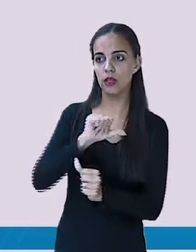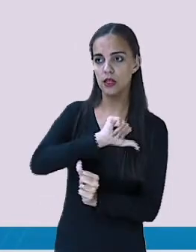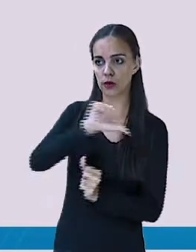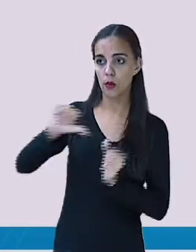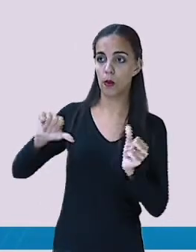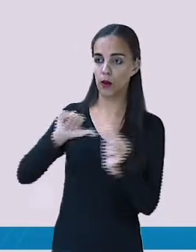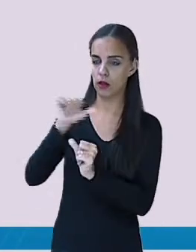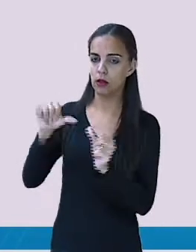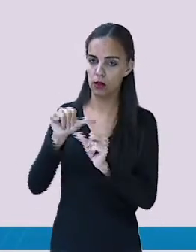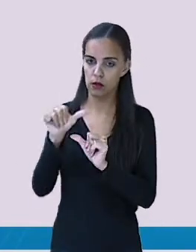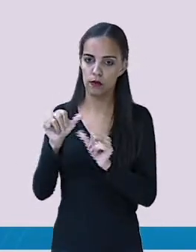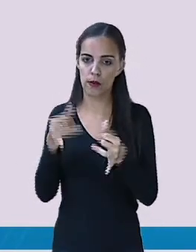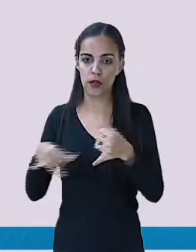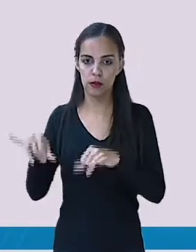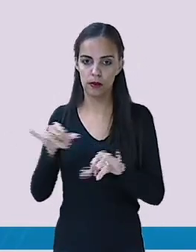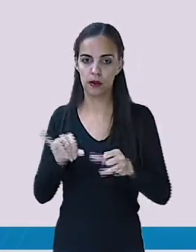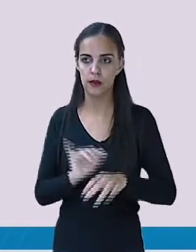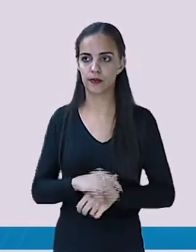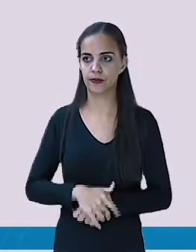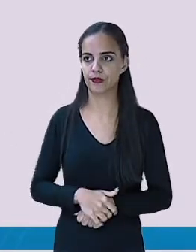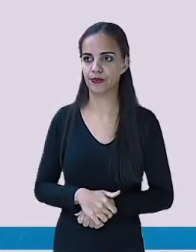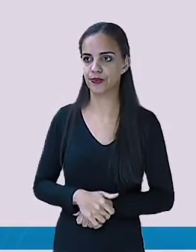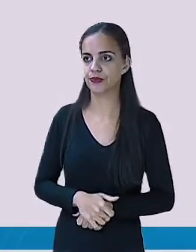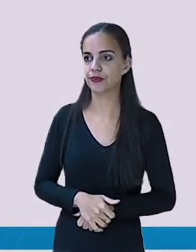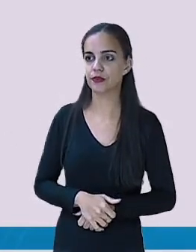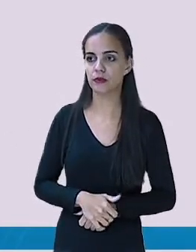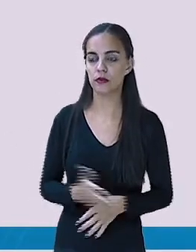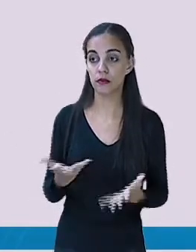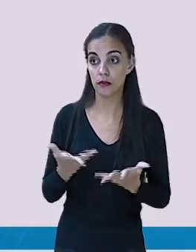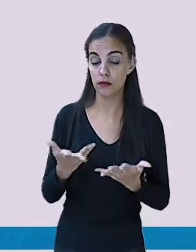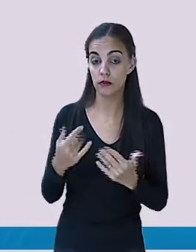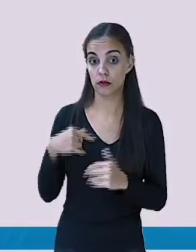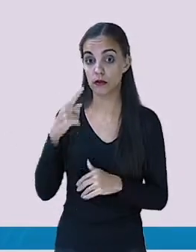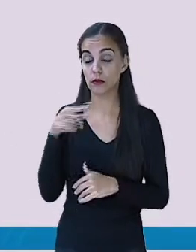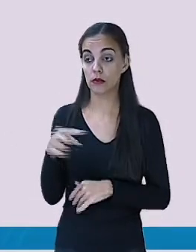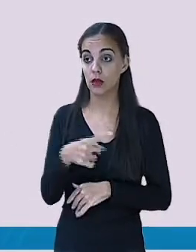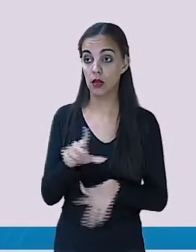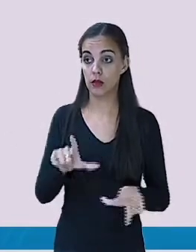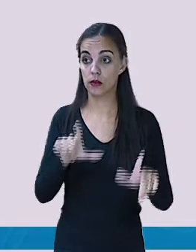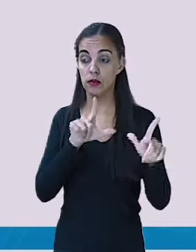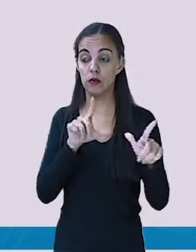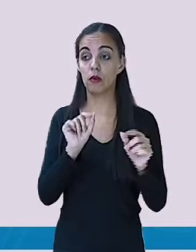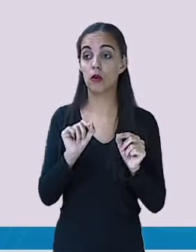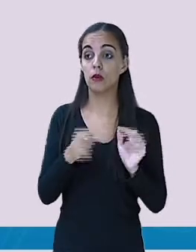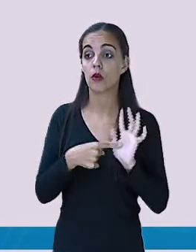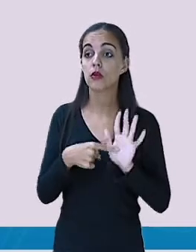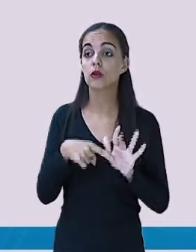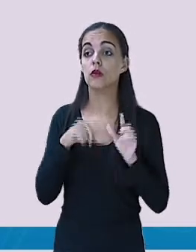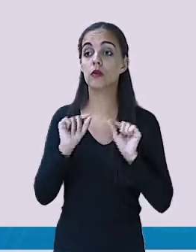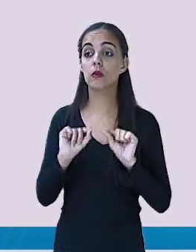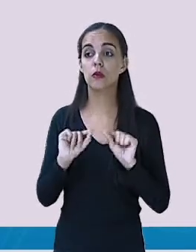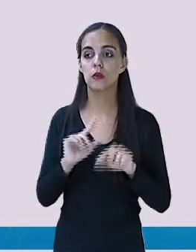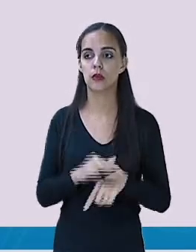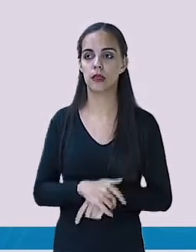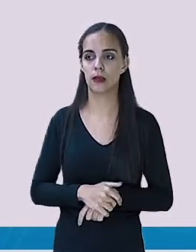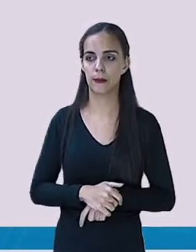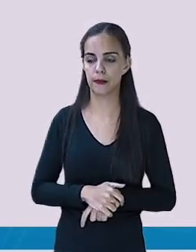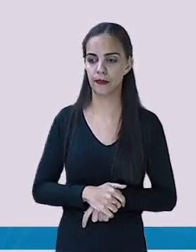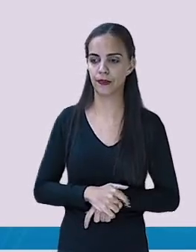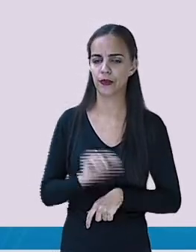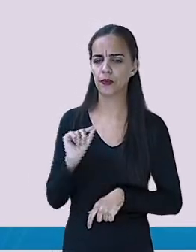transformação química também nesta ou a imagem Olha o que está